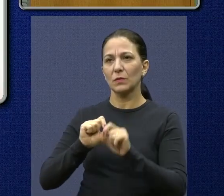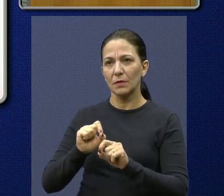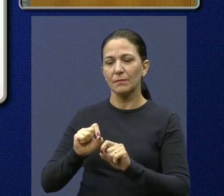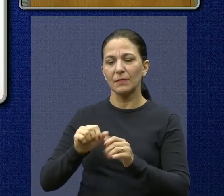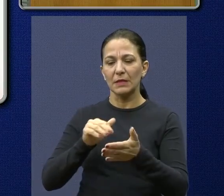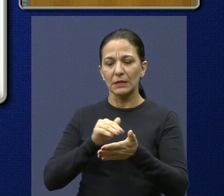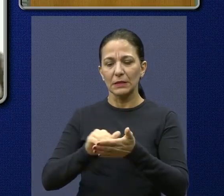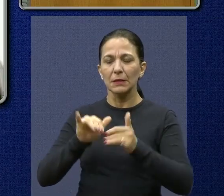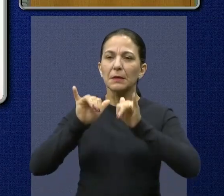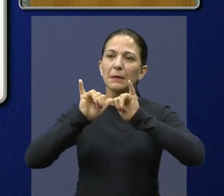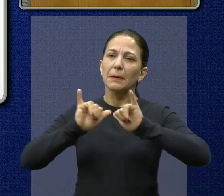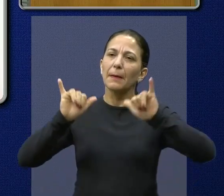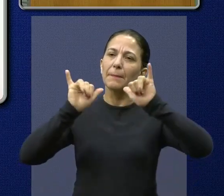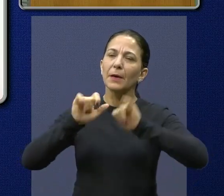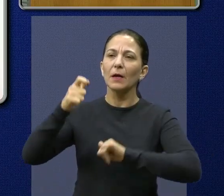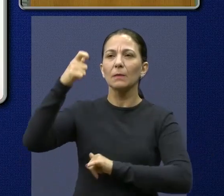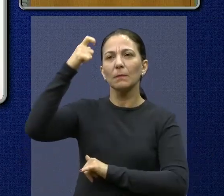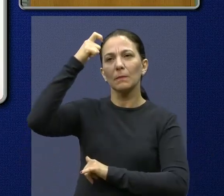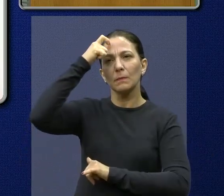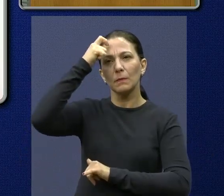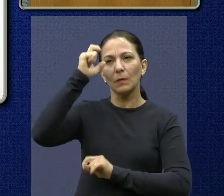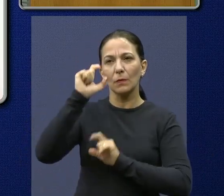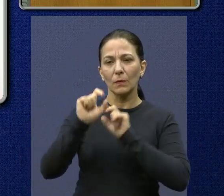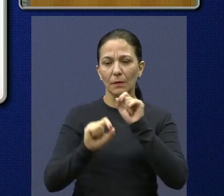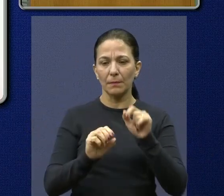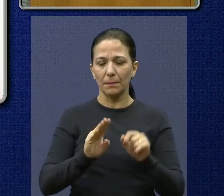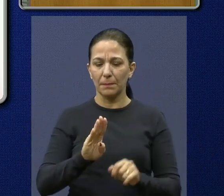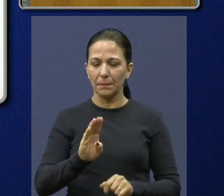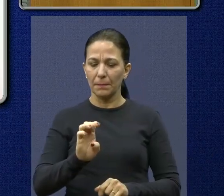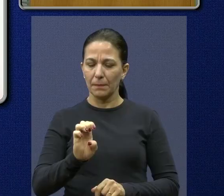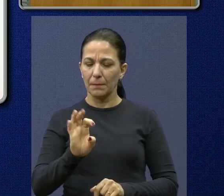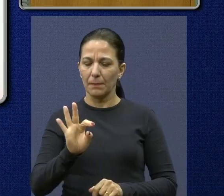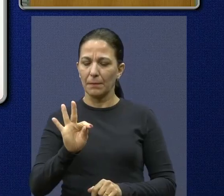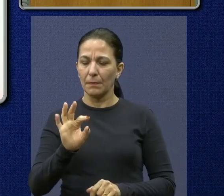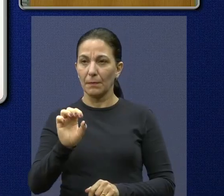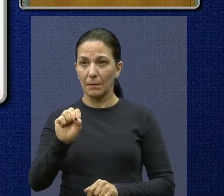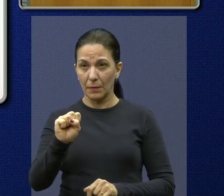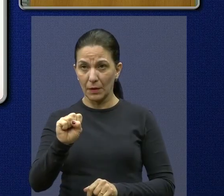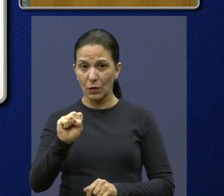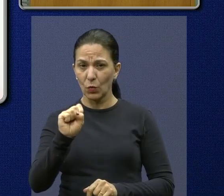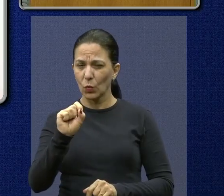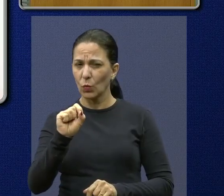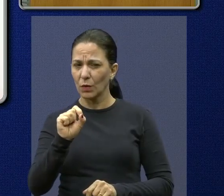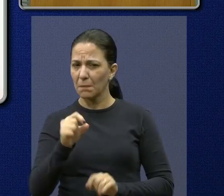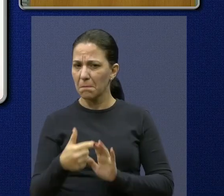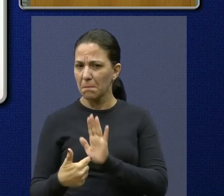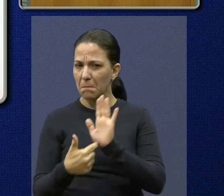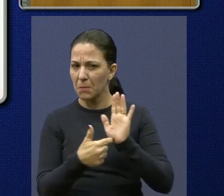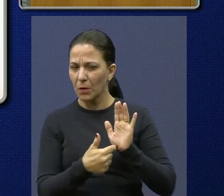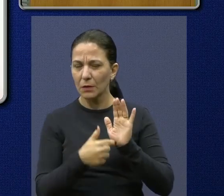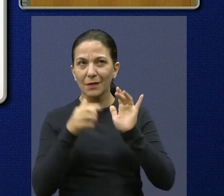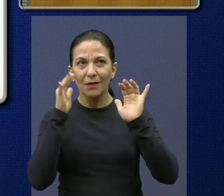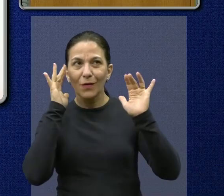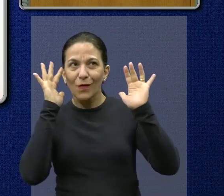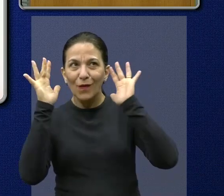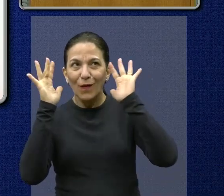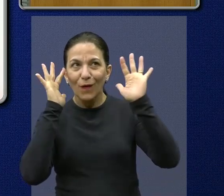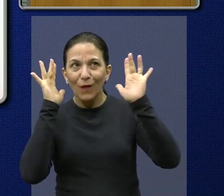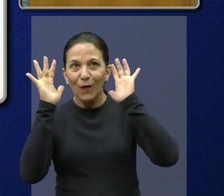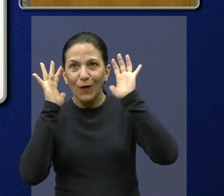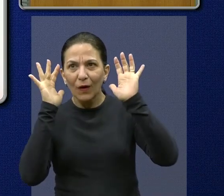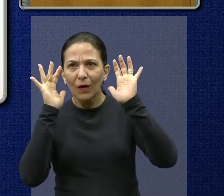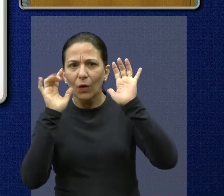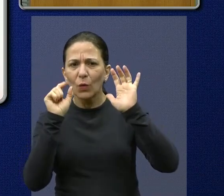de fazer uma campanha de conscientização. As bets estão vendendo a ilusão de falar que aqui o